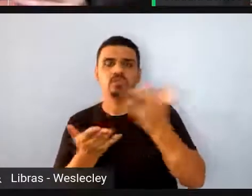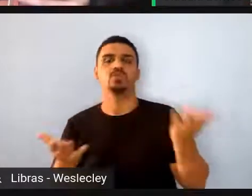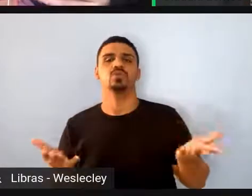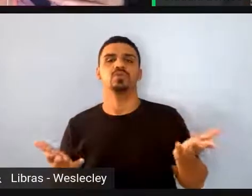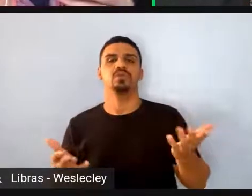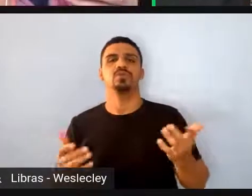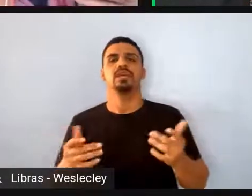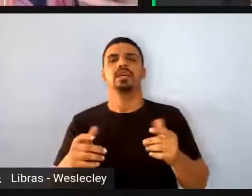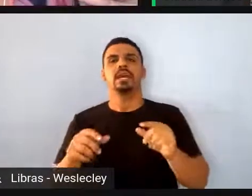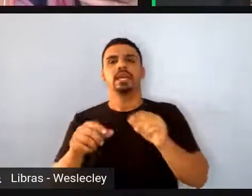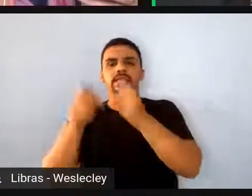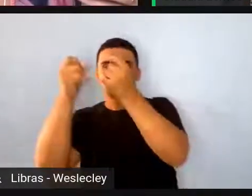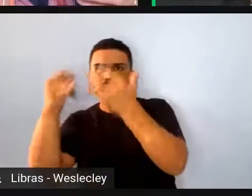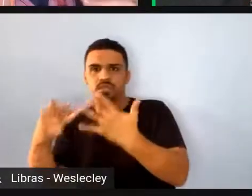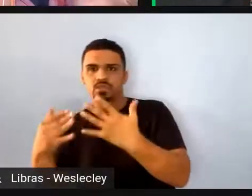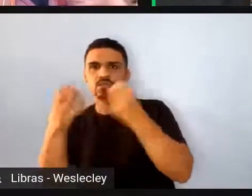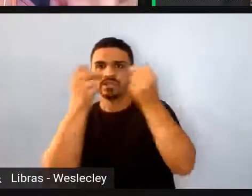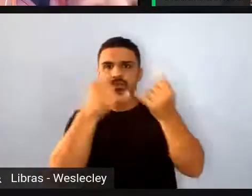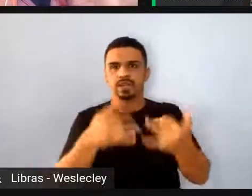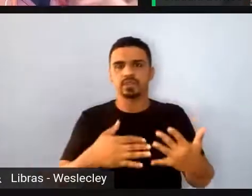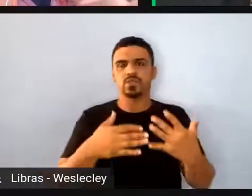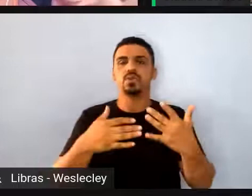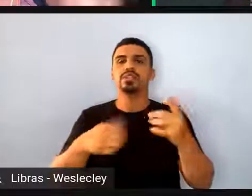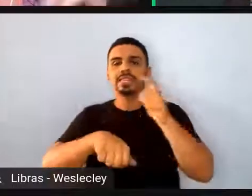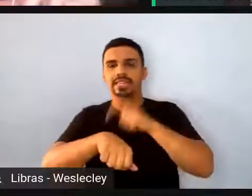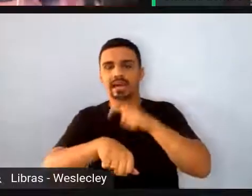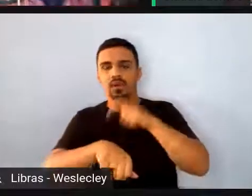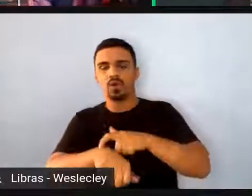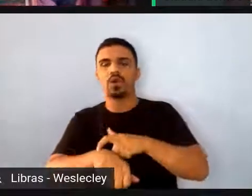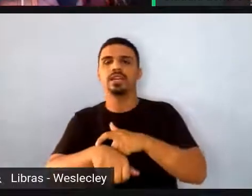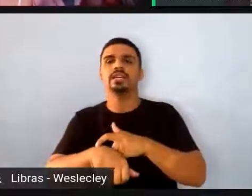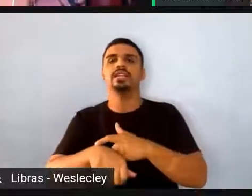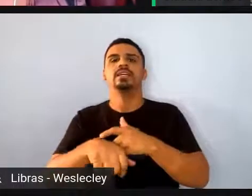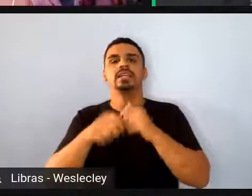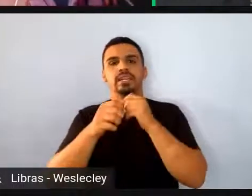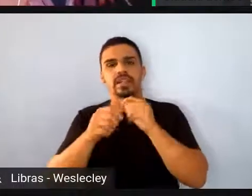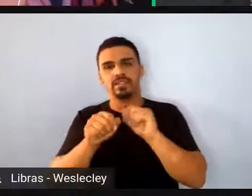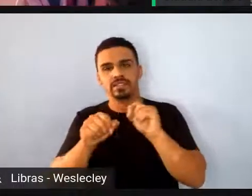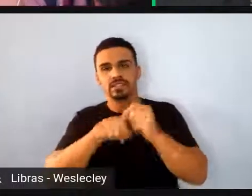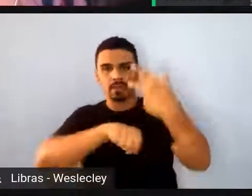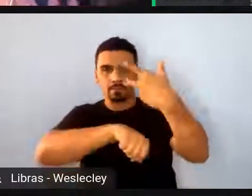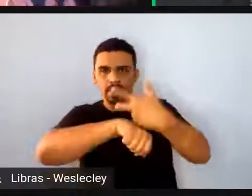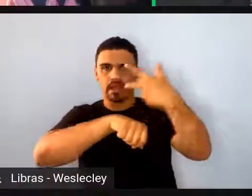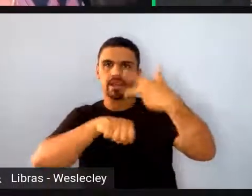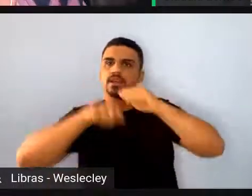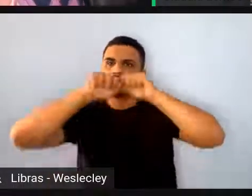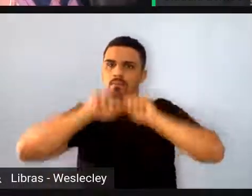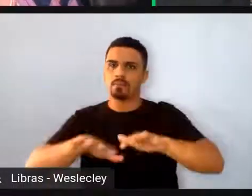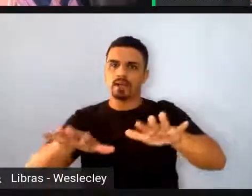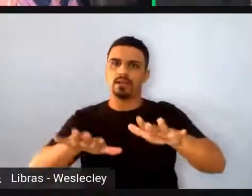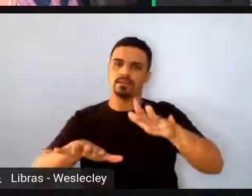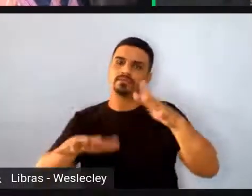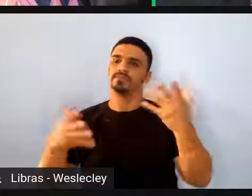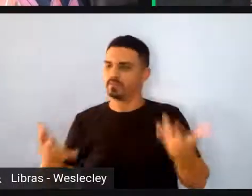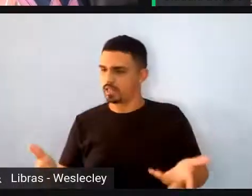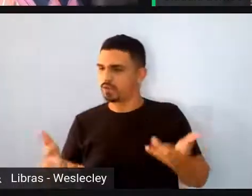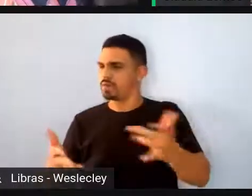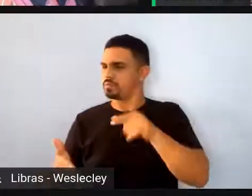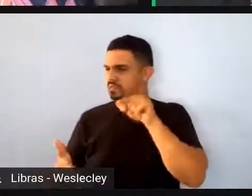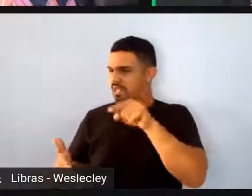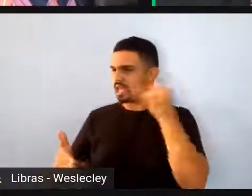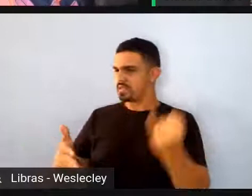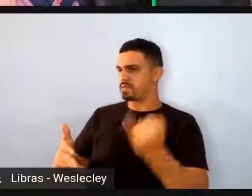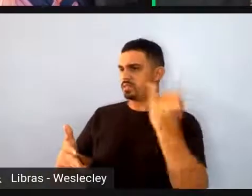fazer explicações durante o período regimental, que isso é uma coisa bem relevante, assim, que eu acho que a gente precisa falar,